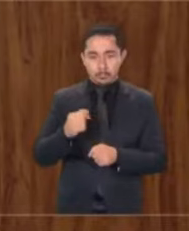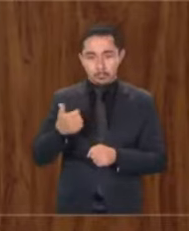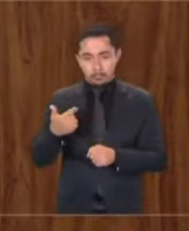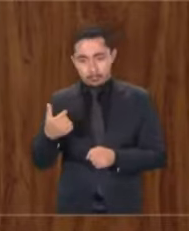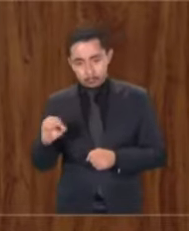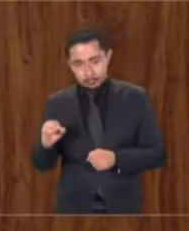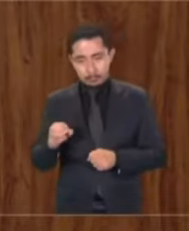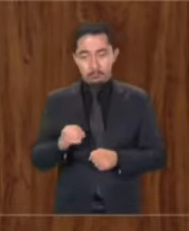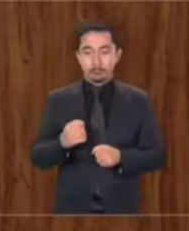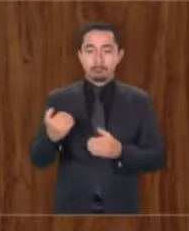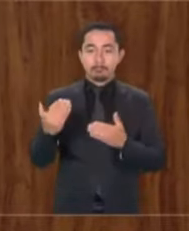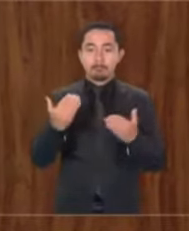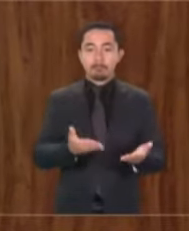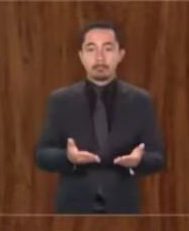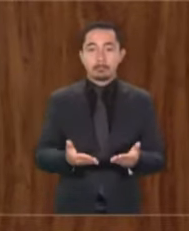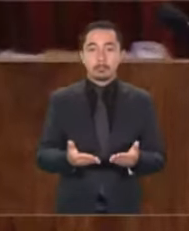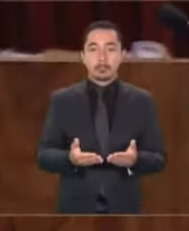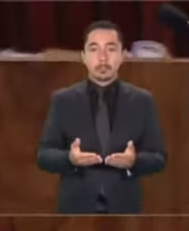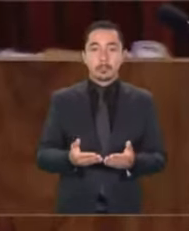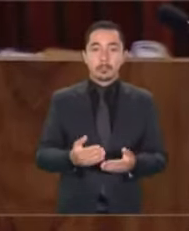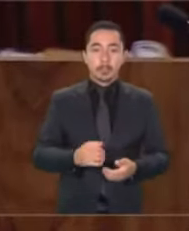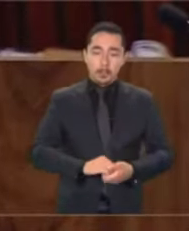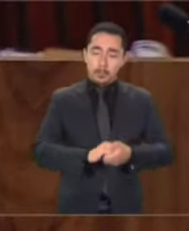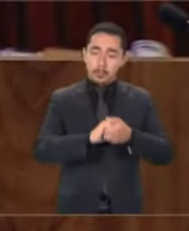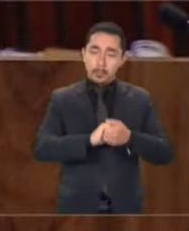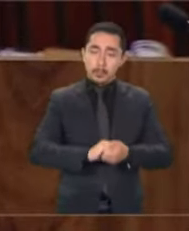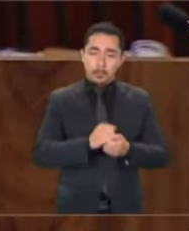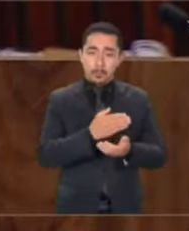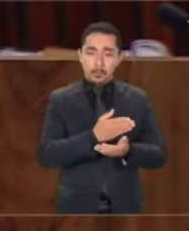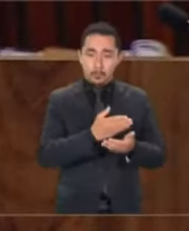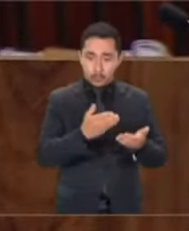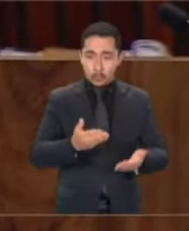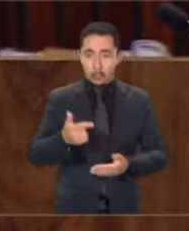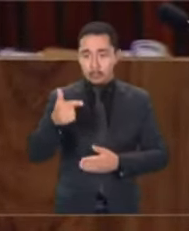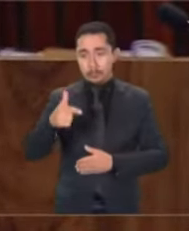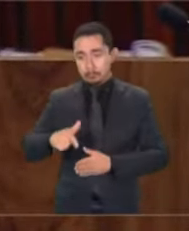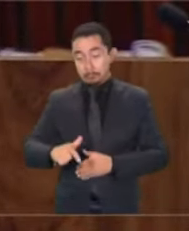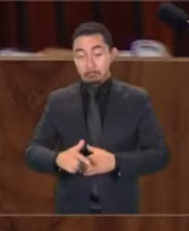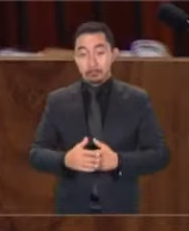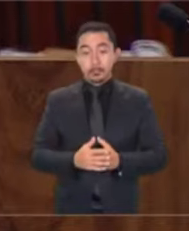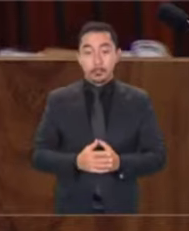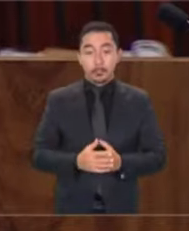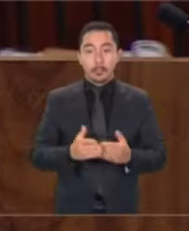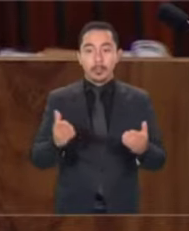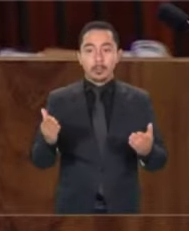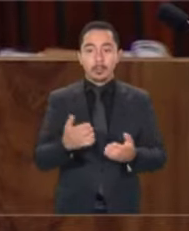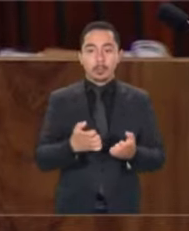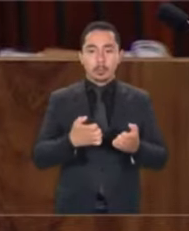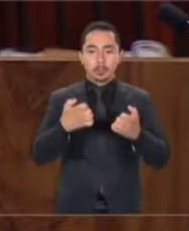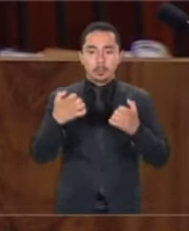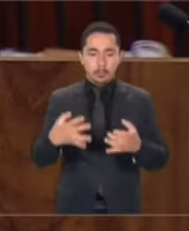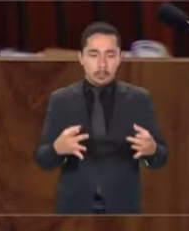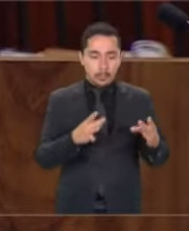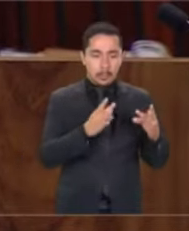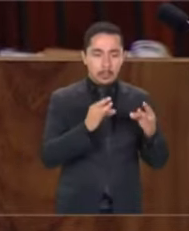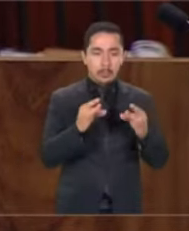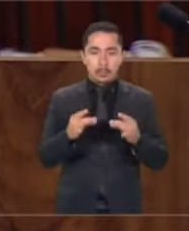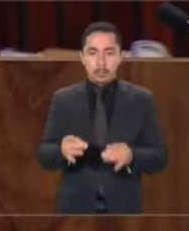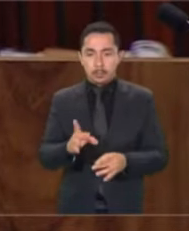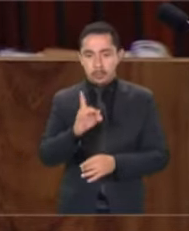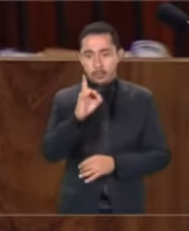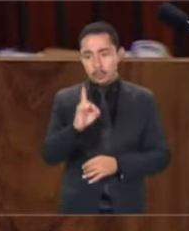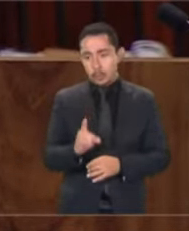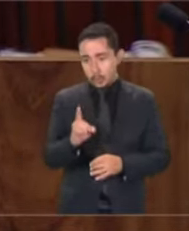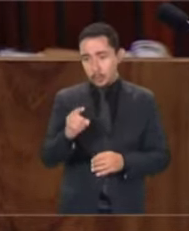Agradeço, senhor presidente. Renovo os cumprimentos a todos. Trata-se de prestação de contas do Diretório Nacional